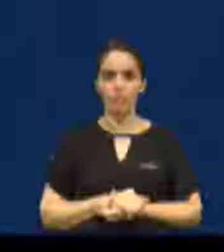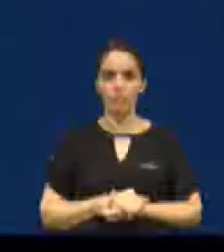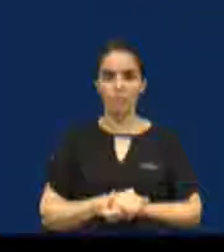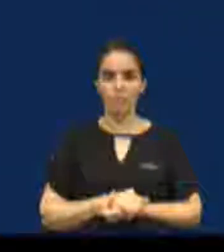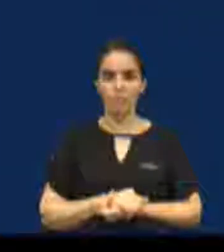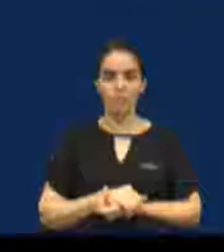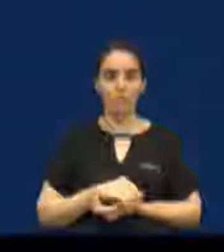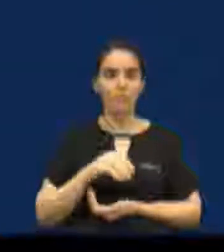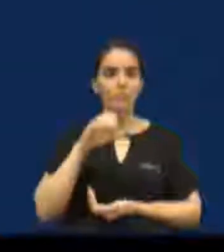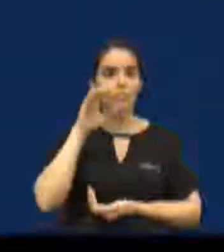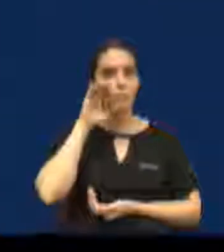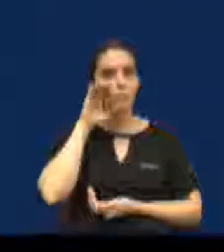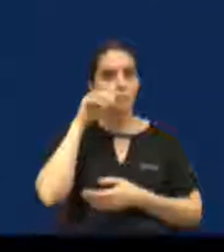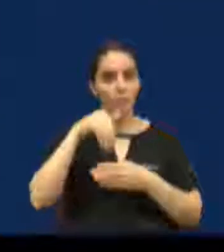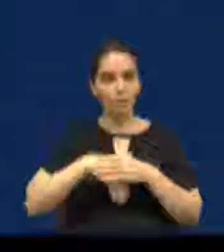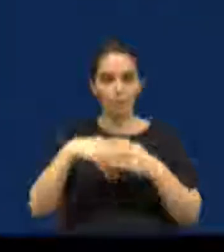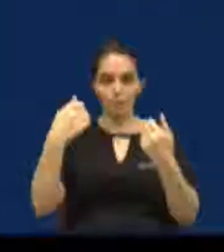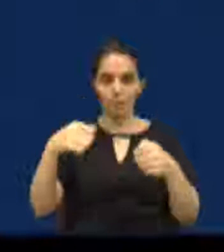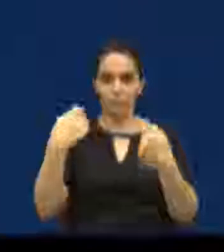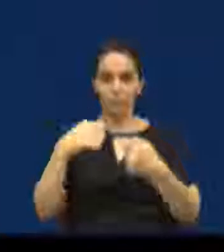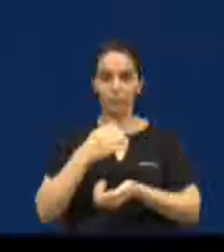Constância Félix.